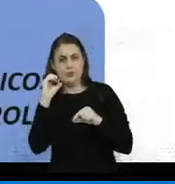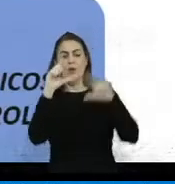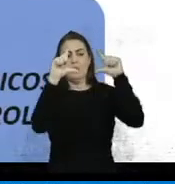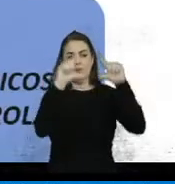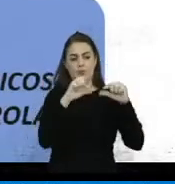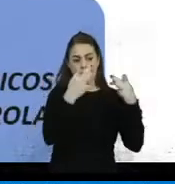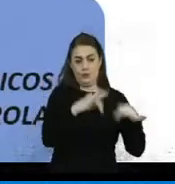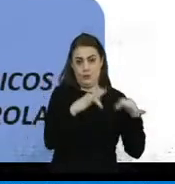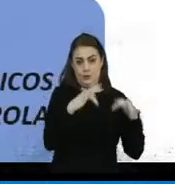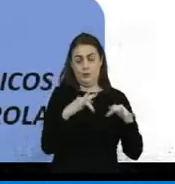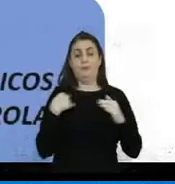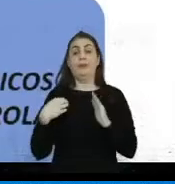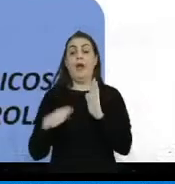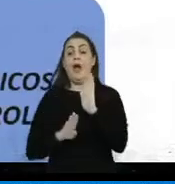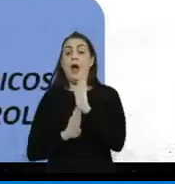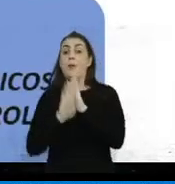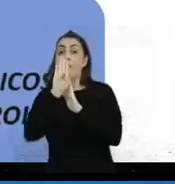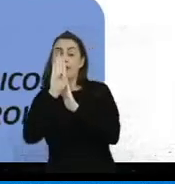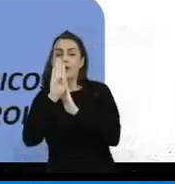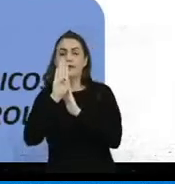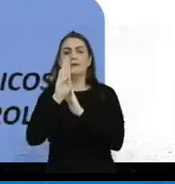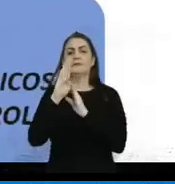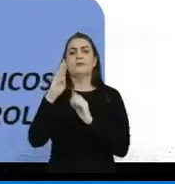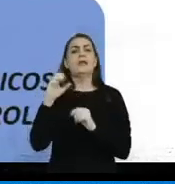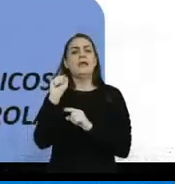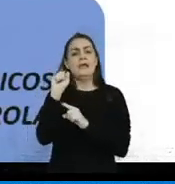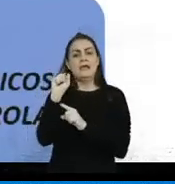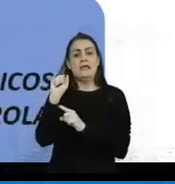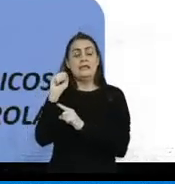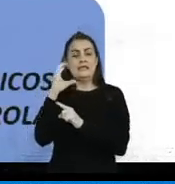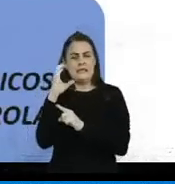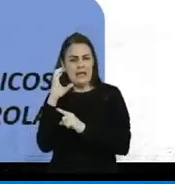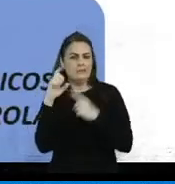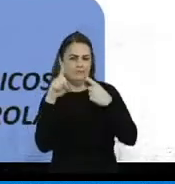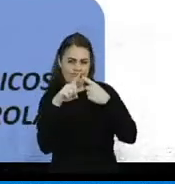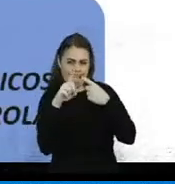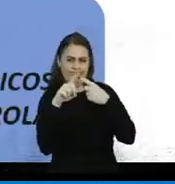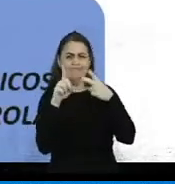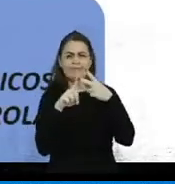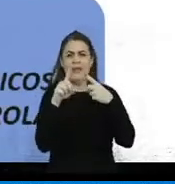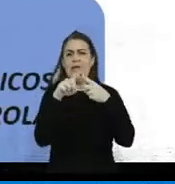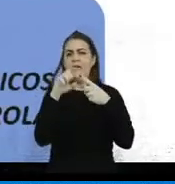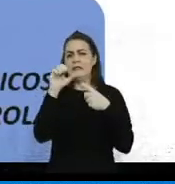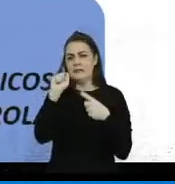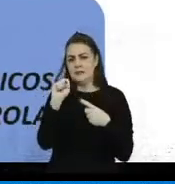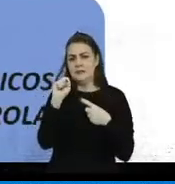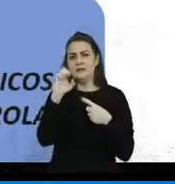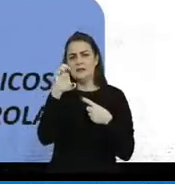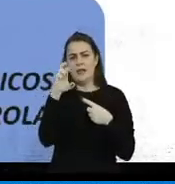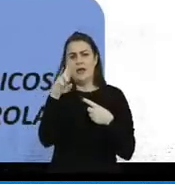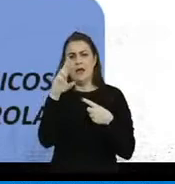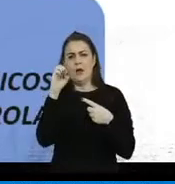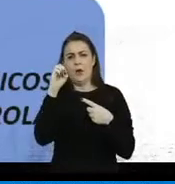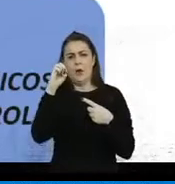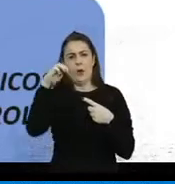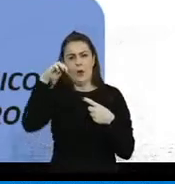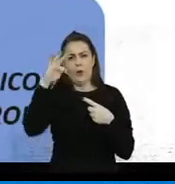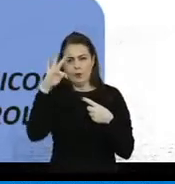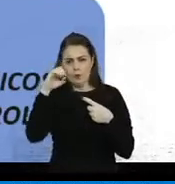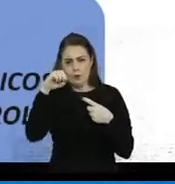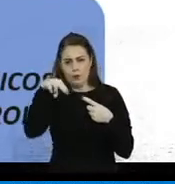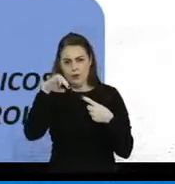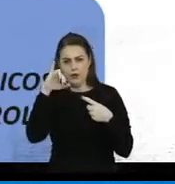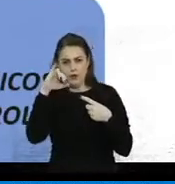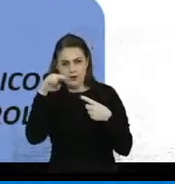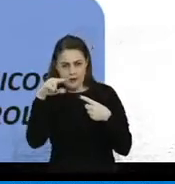São substâncias, são estratégias fundamentais e imprescindíveis. Não adianta a